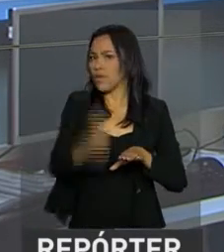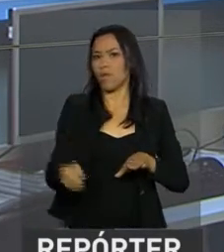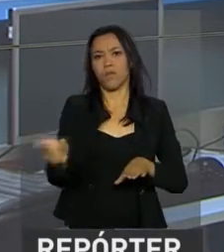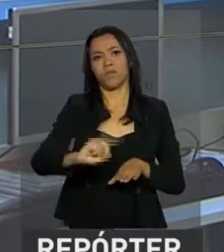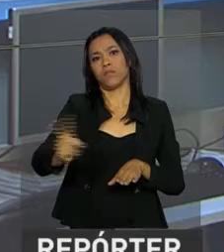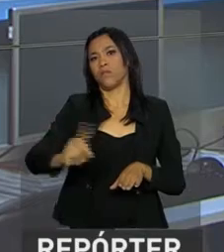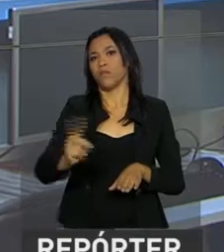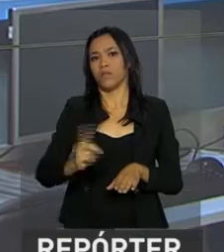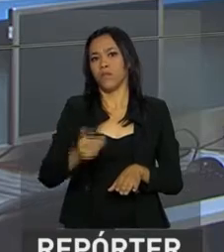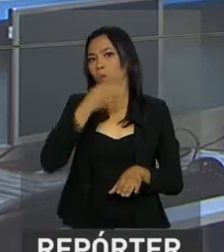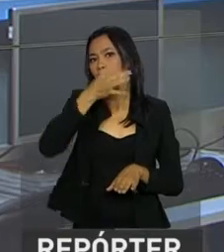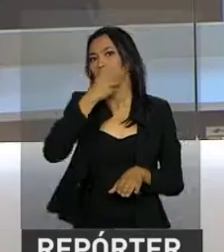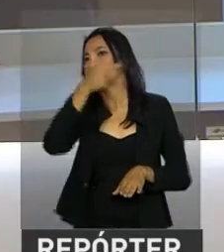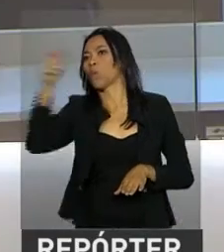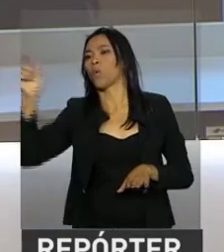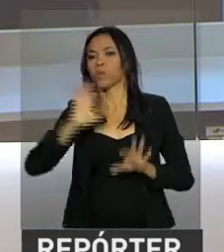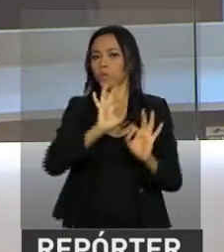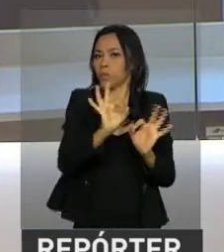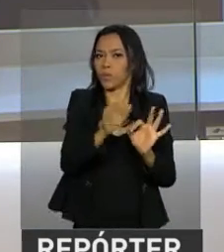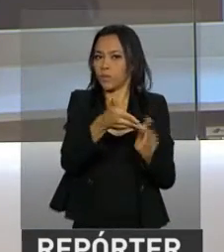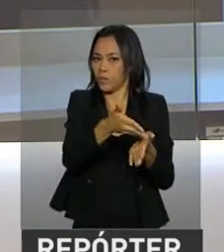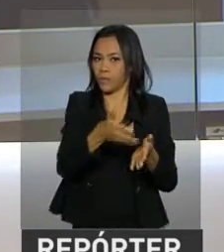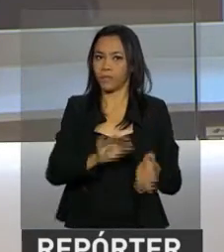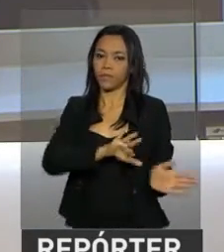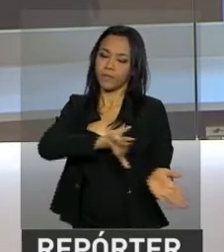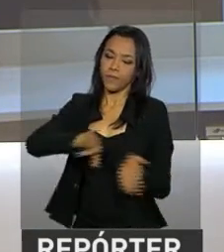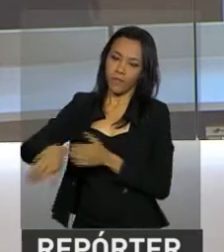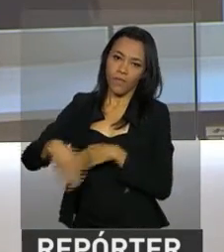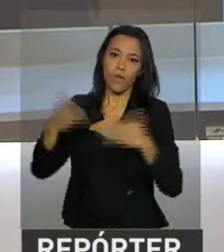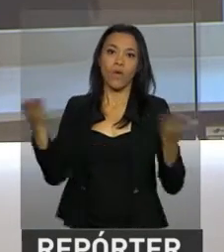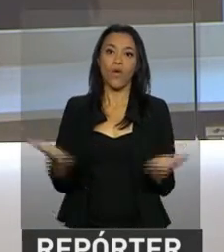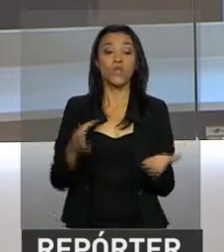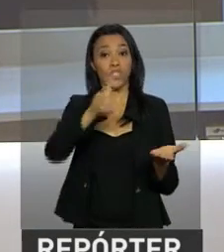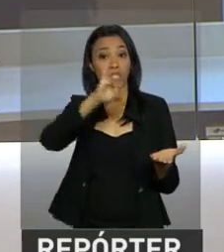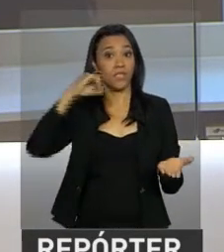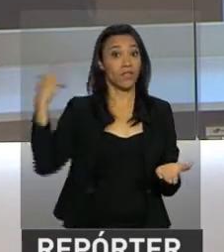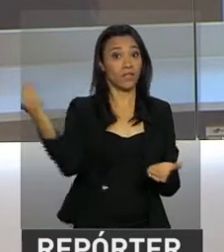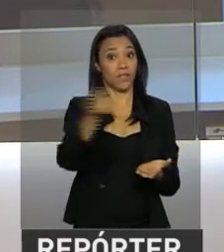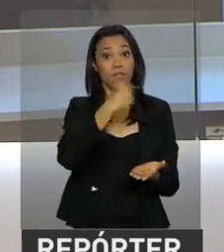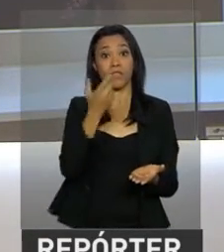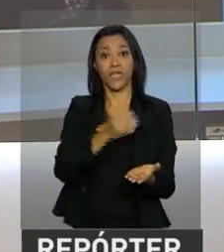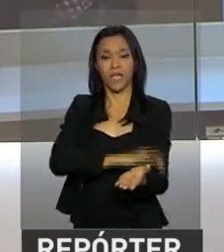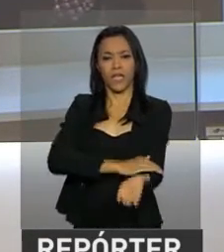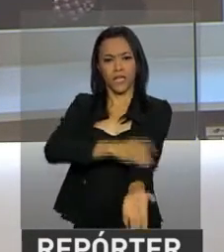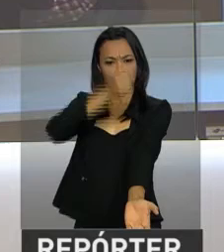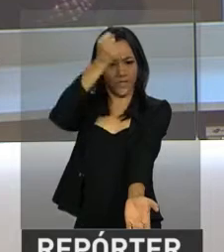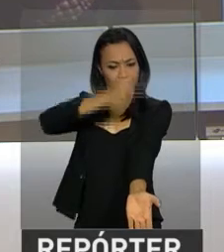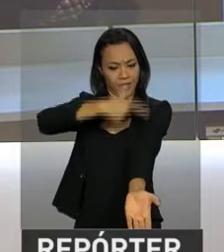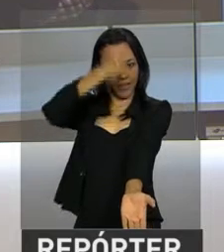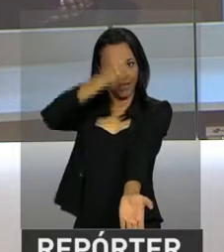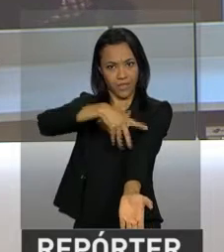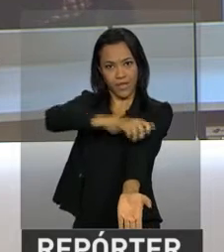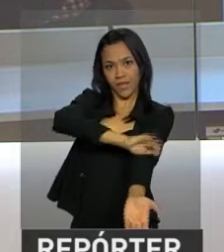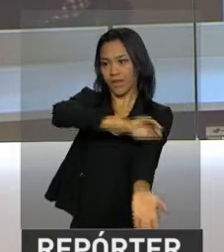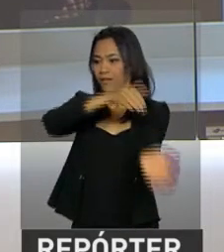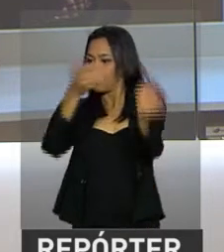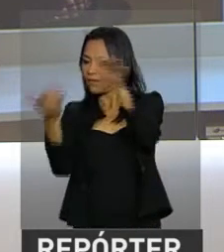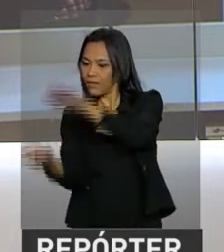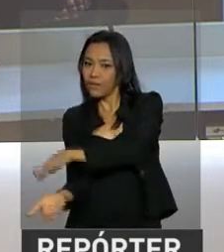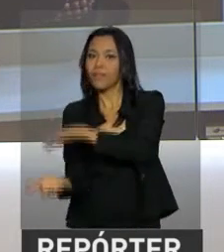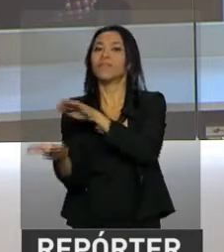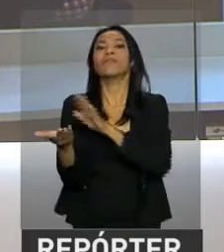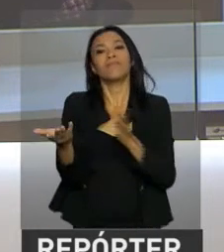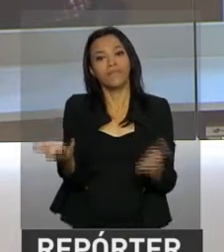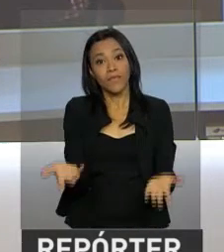qualquer tipo de interferência. Hoje é Dia Nacional do Doador de Sangue. Essa semana, hemocentros de todo o país